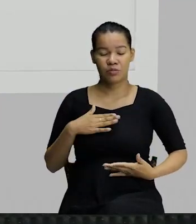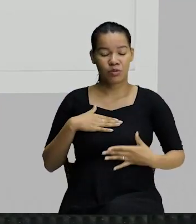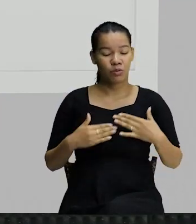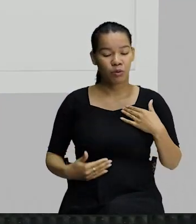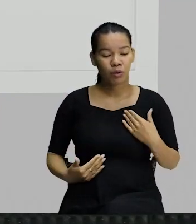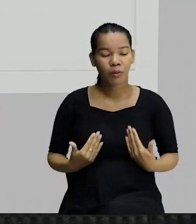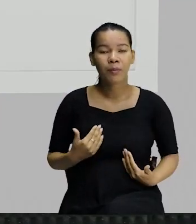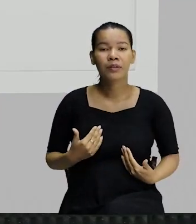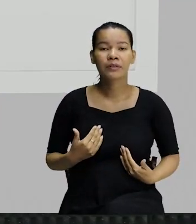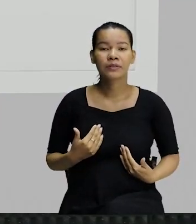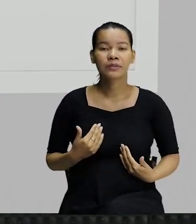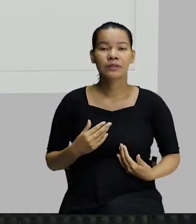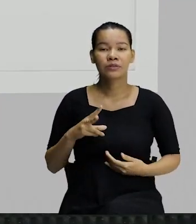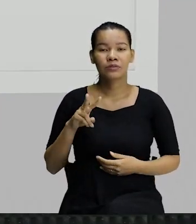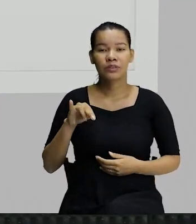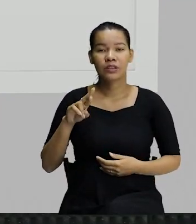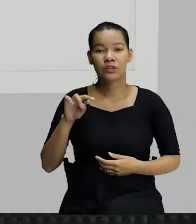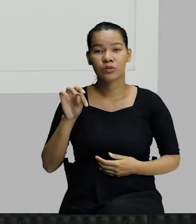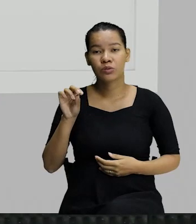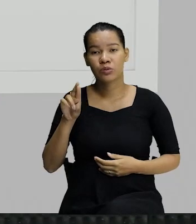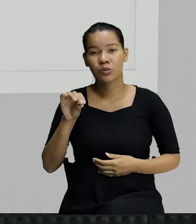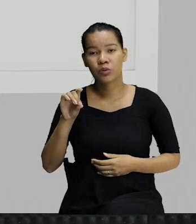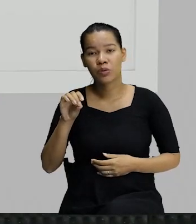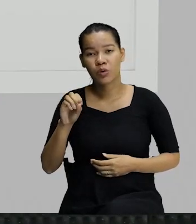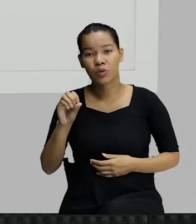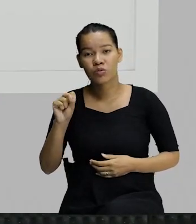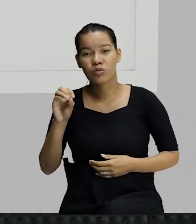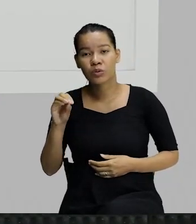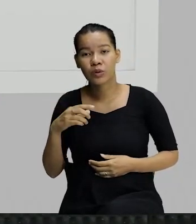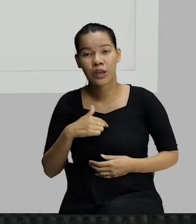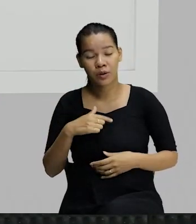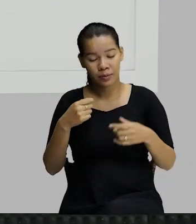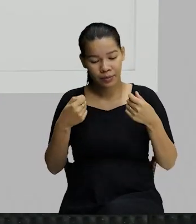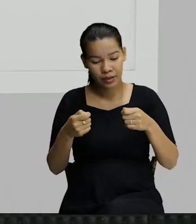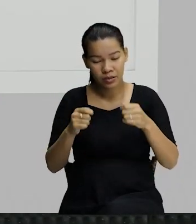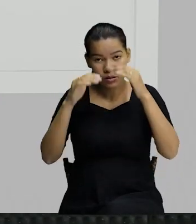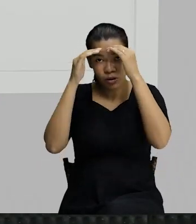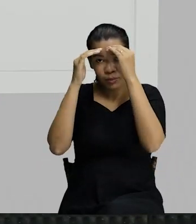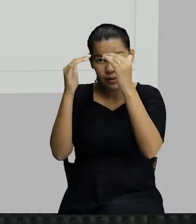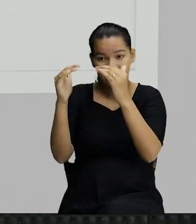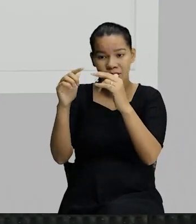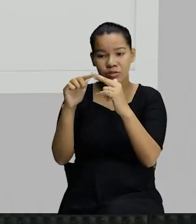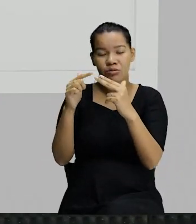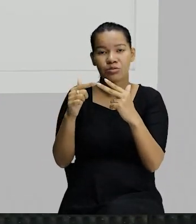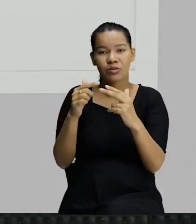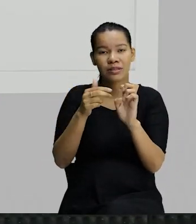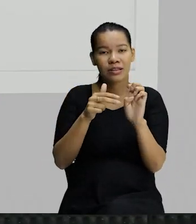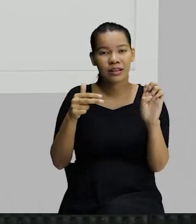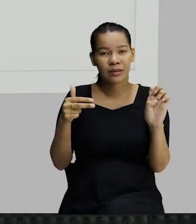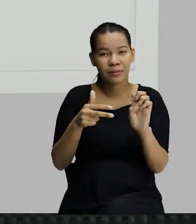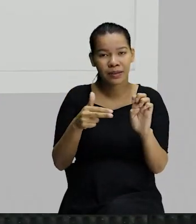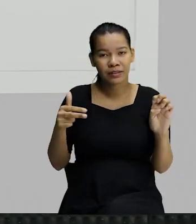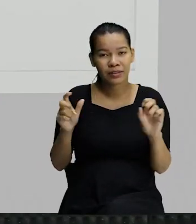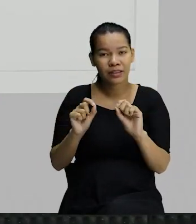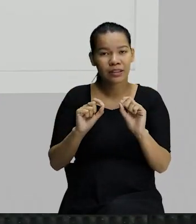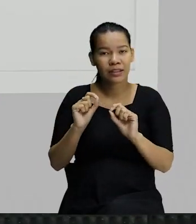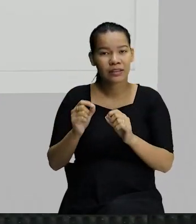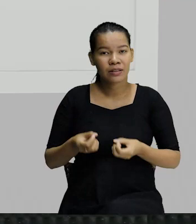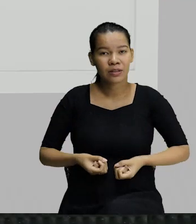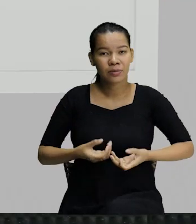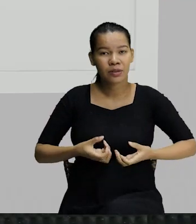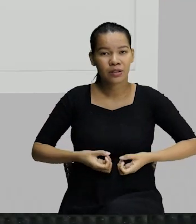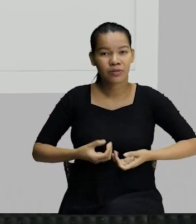seja virtuoso, eu preciso obedecer esses dois elementos que estão dentro, que se manifestam,